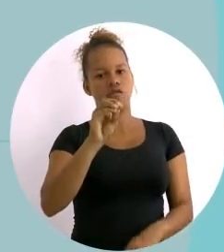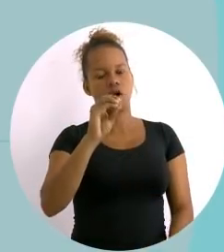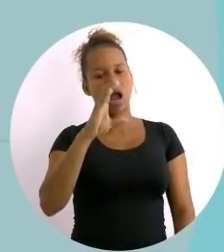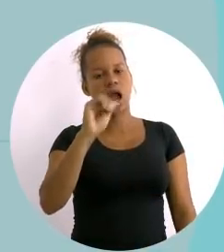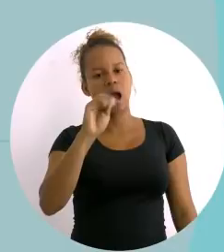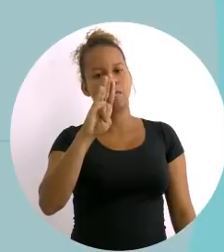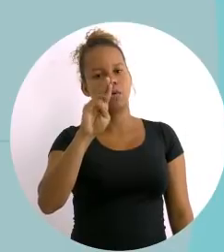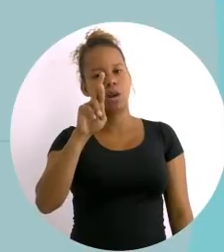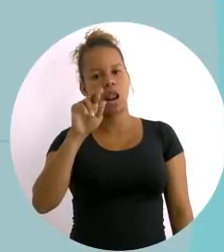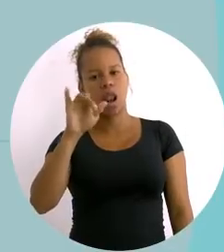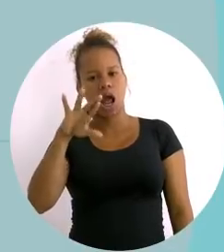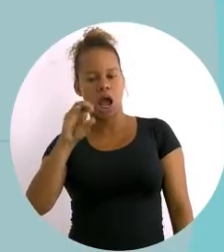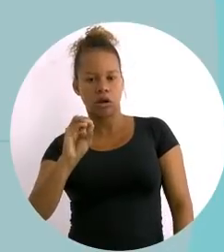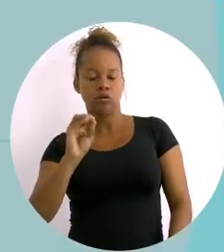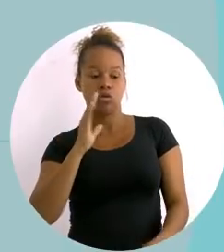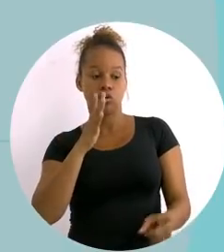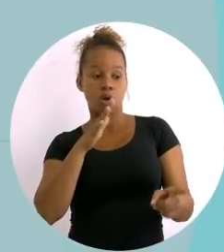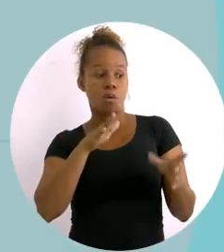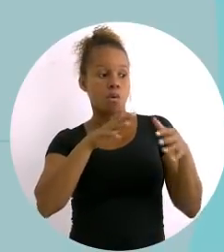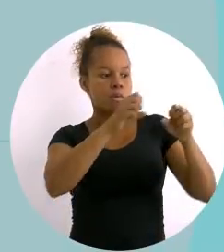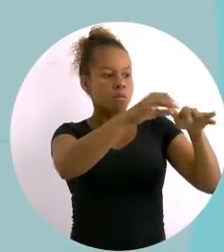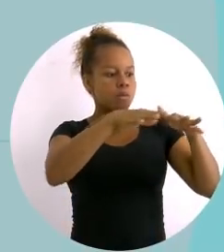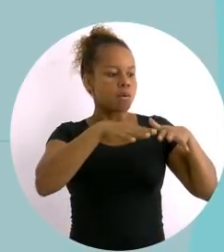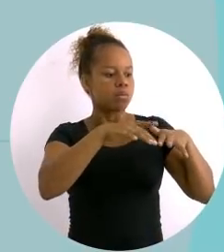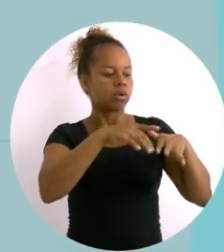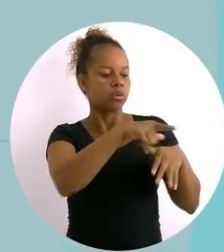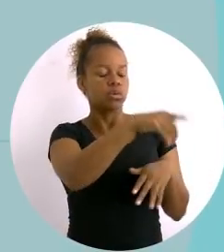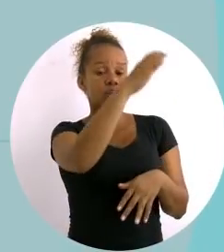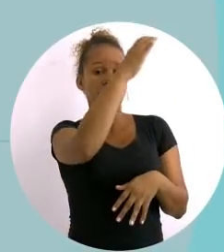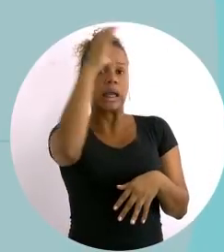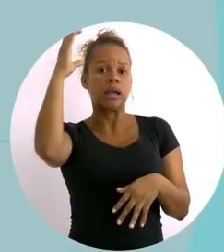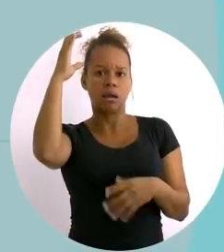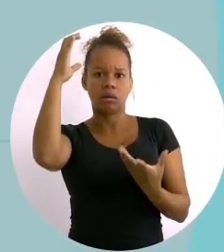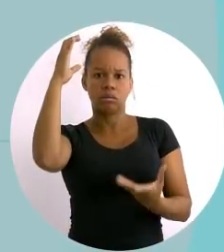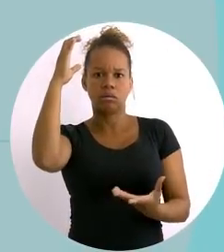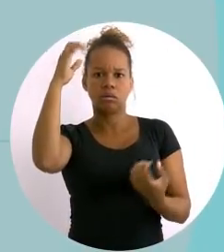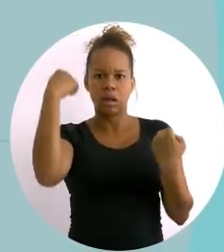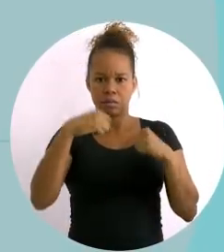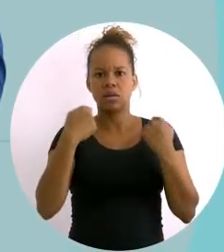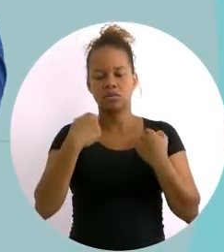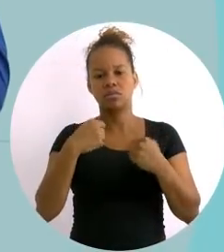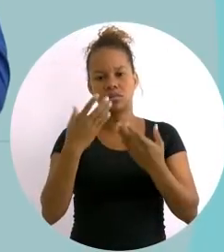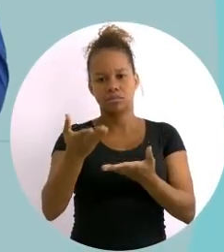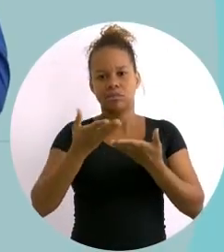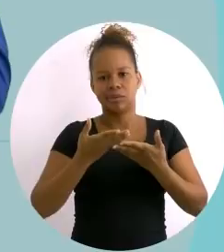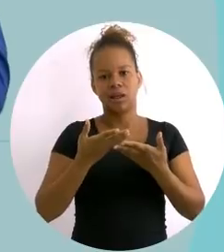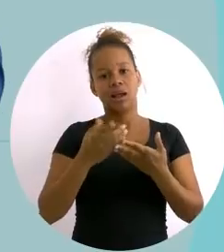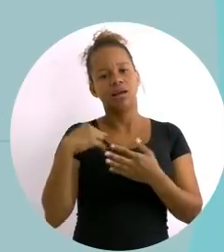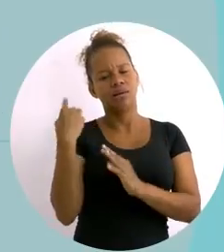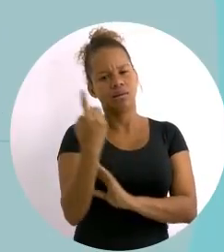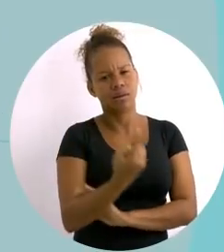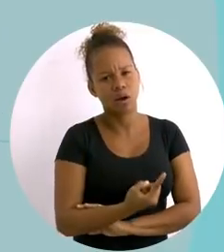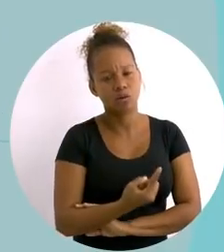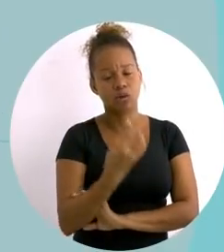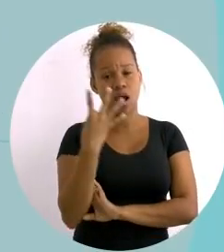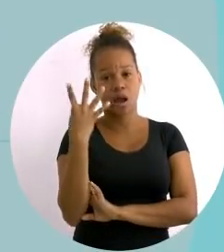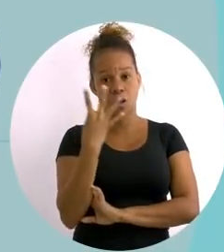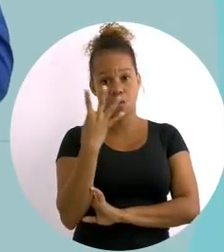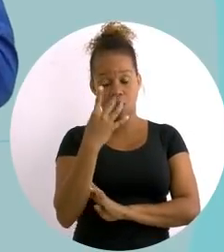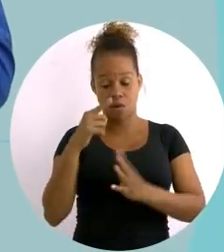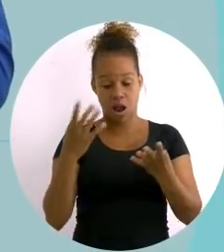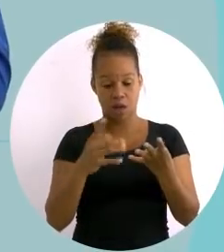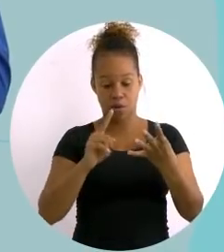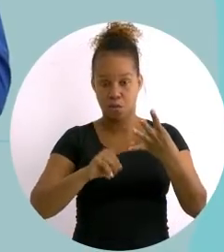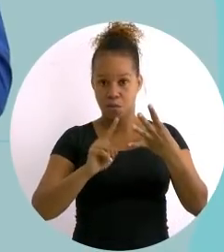seu público principal, do usuário, do cliente que ele pretende atender. Estamos nos aproximando do